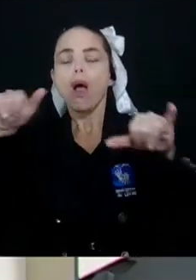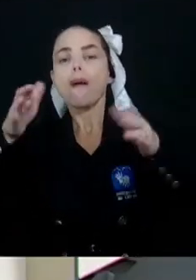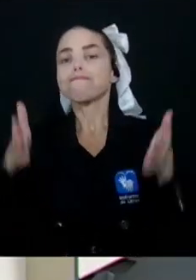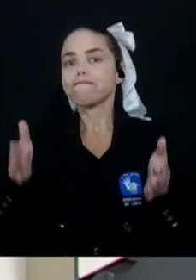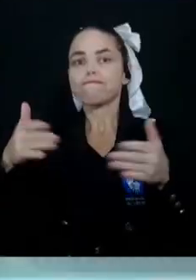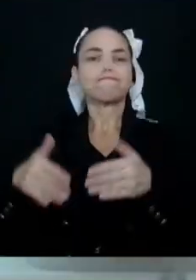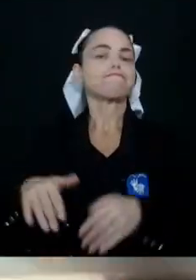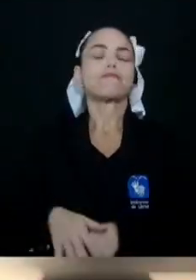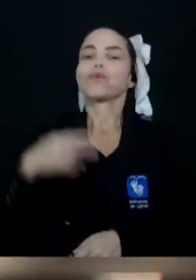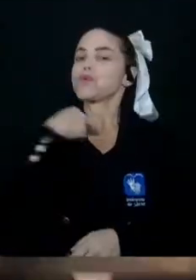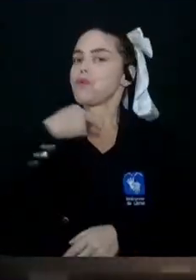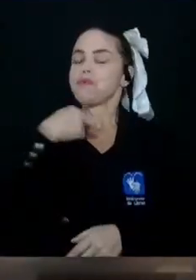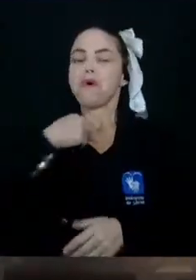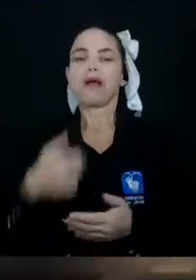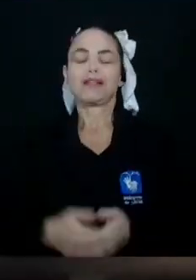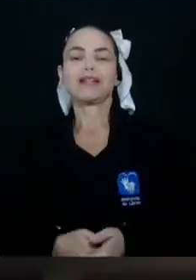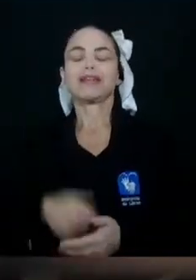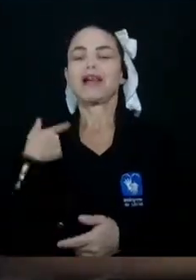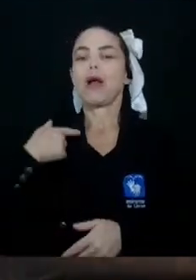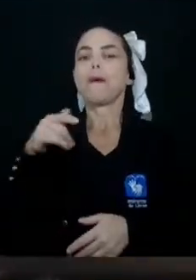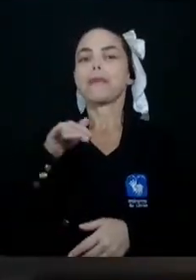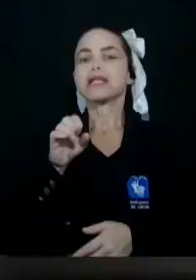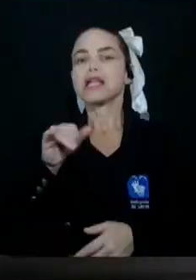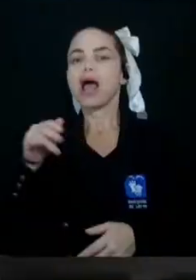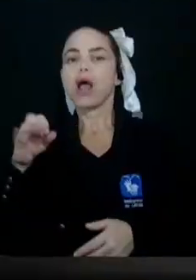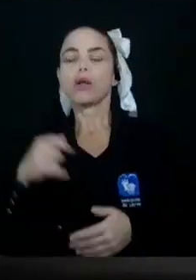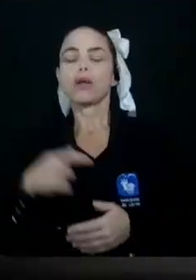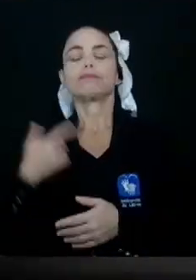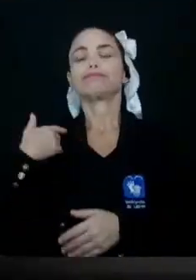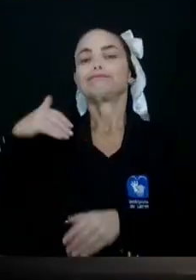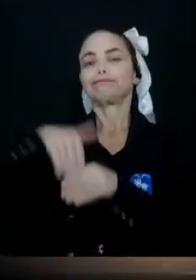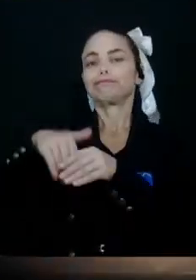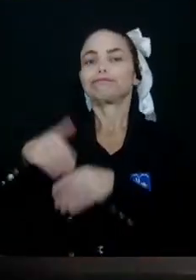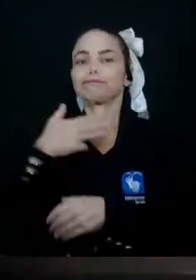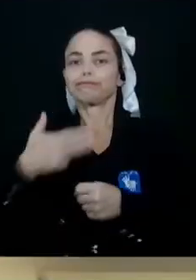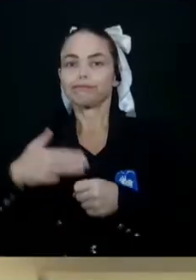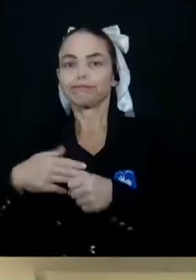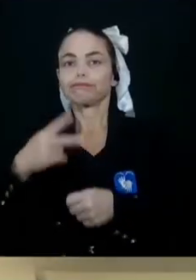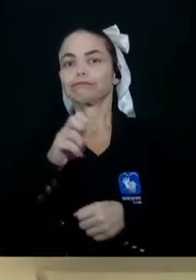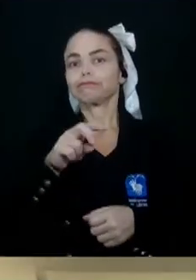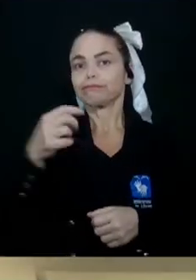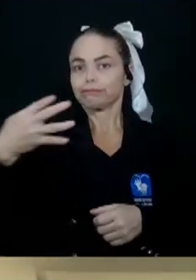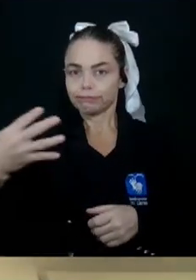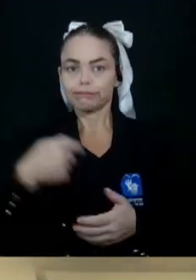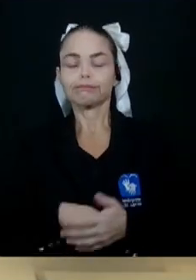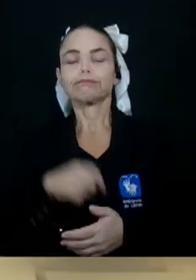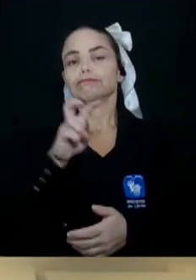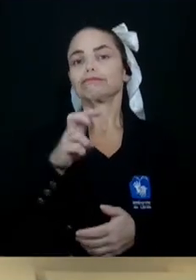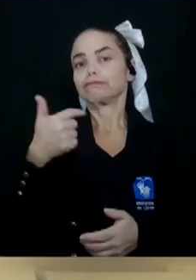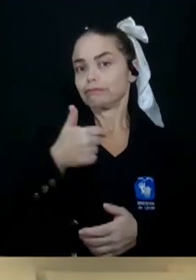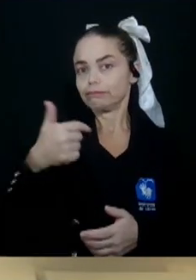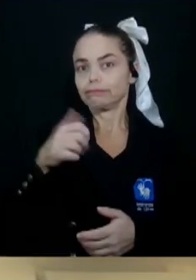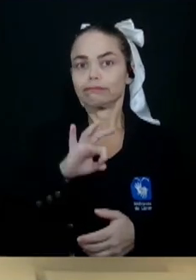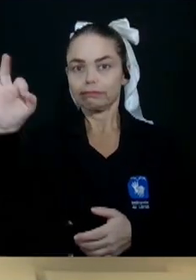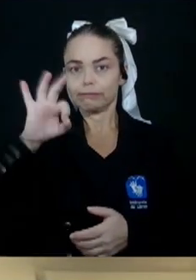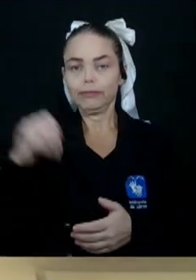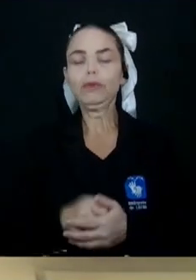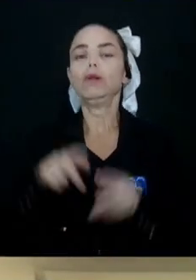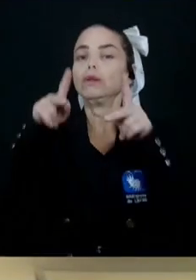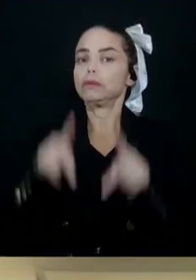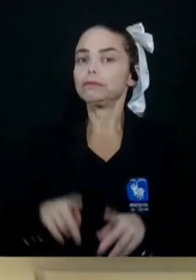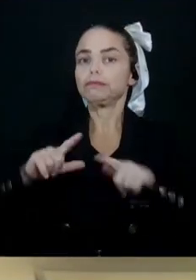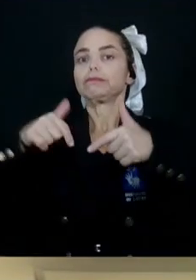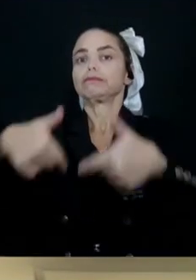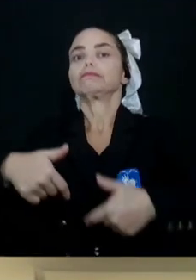aos mesários. Nas eleições municipais de 2024, 52% da população que atuou na linha de frente